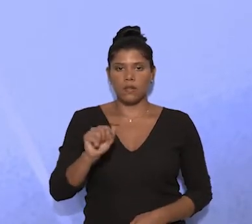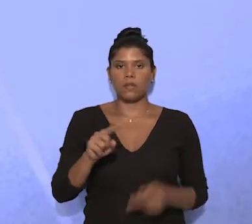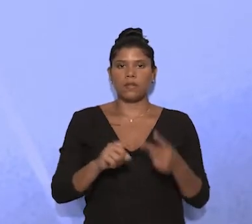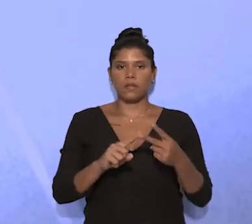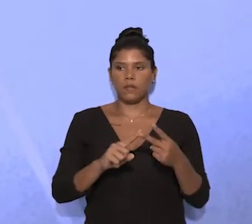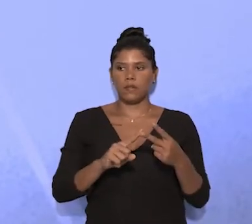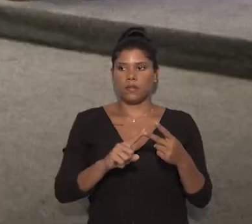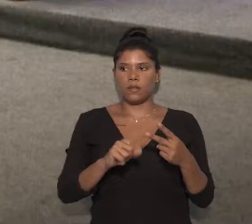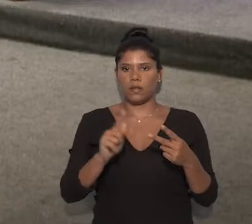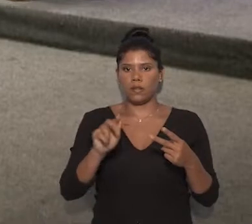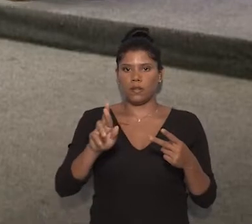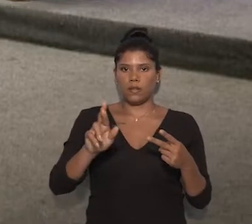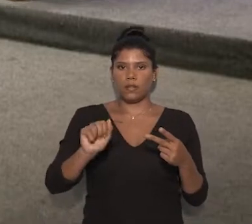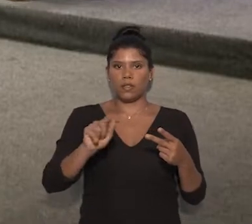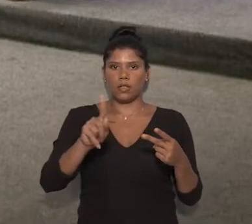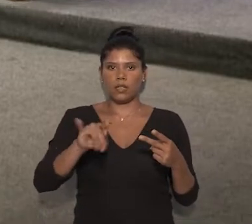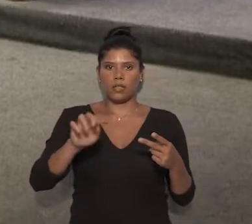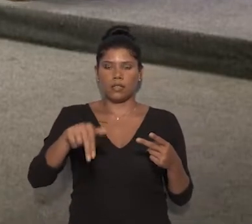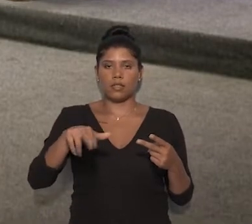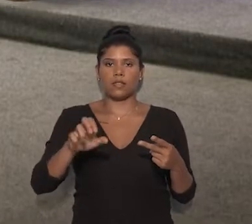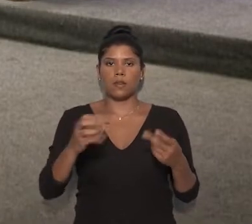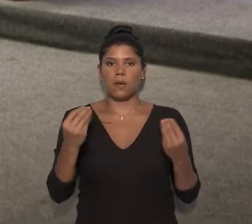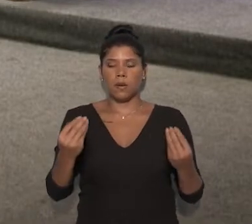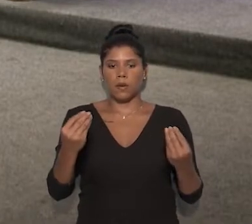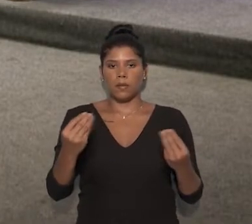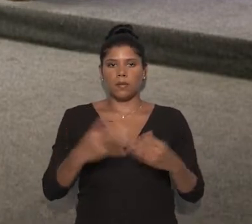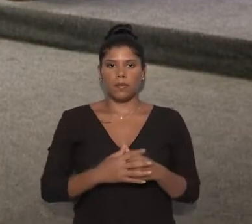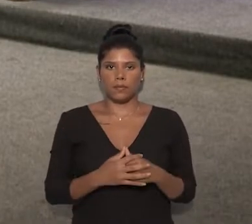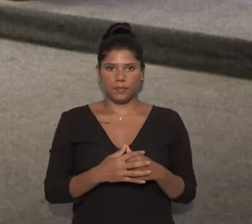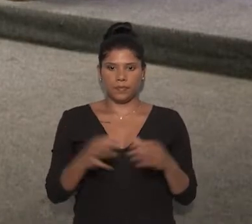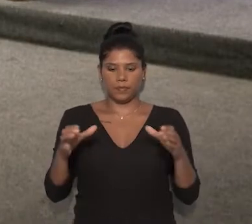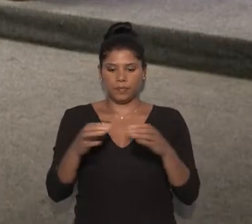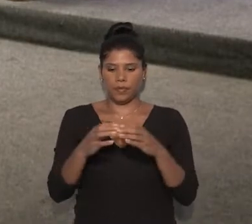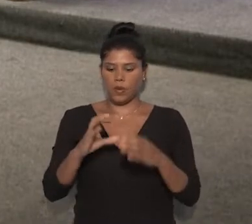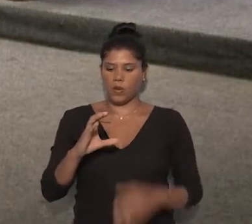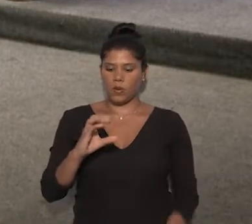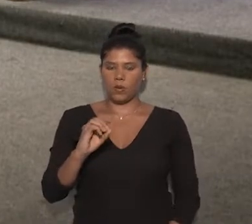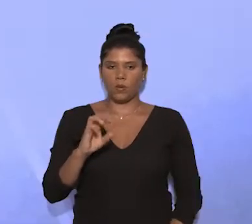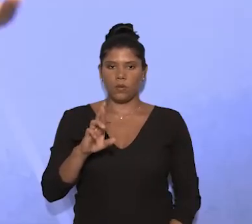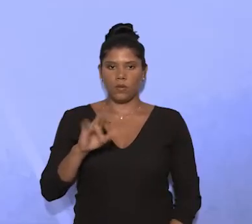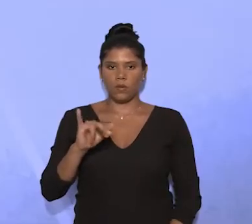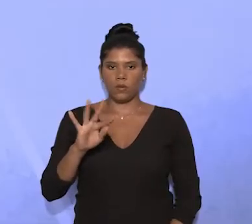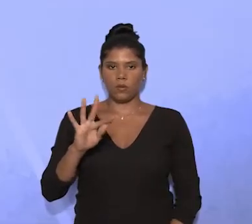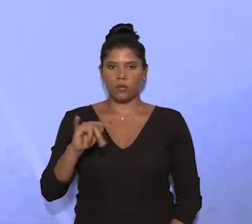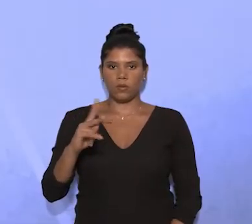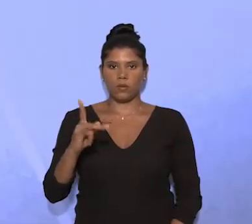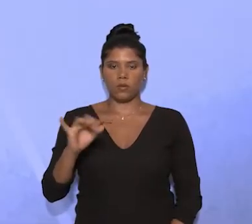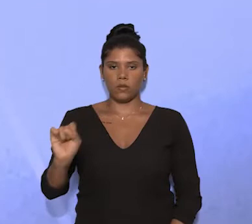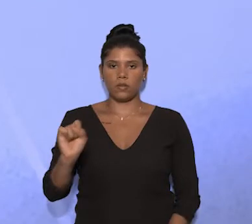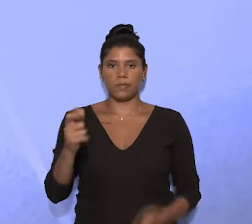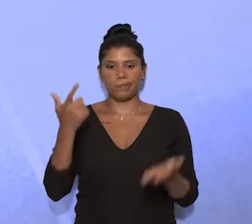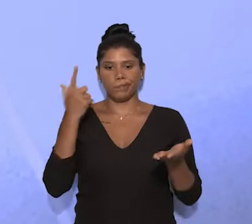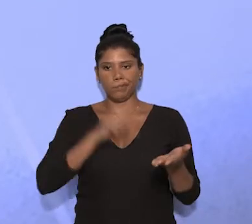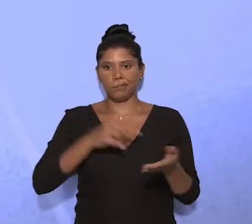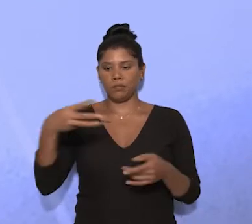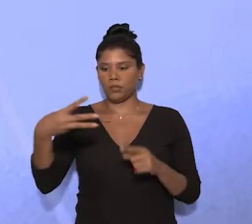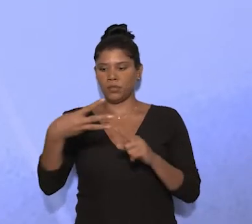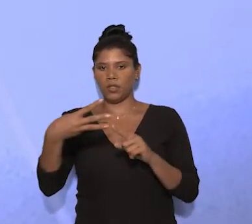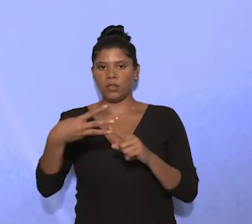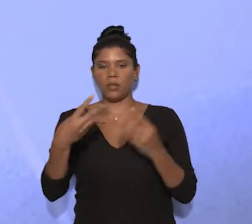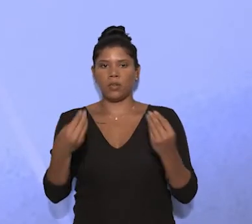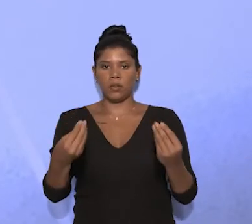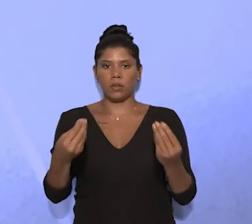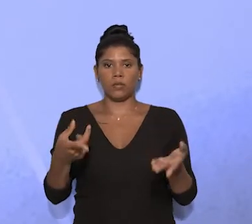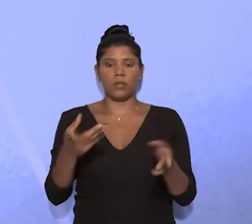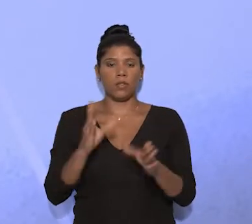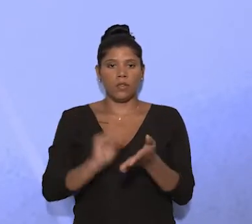entende como o Corinthians está na posição que está, porque é um time que entrega resultado, geralmente, mas não entrega desempenho.